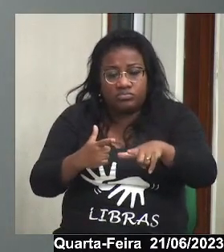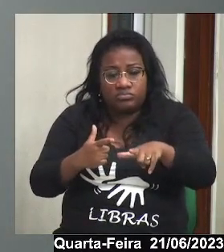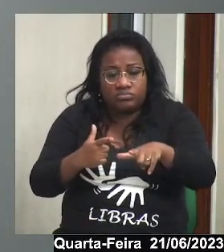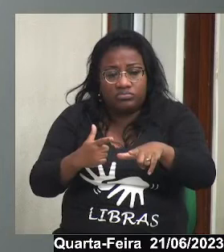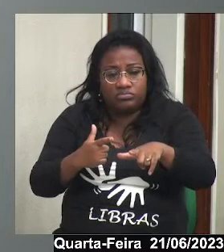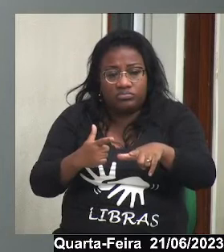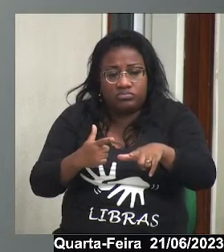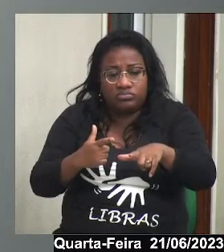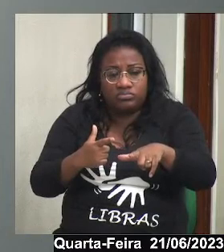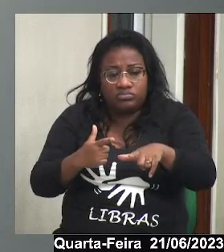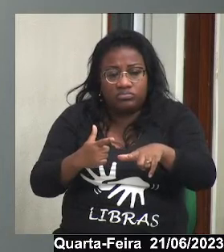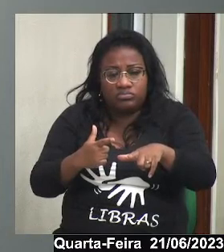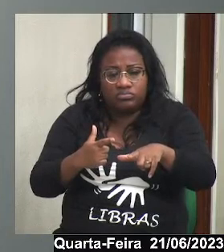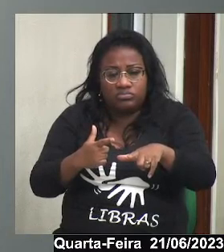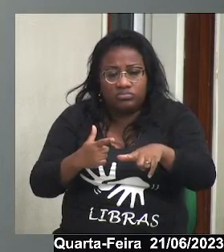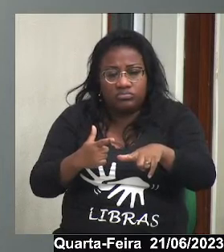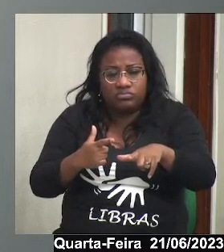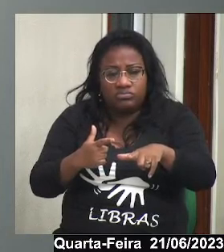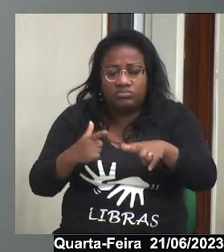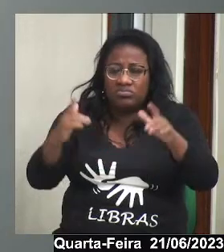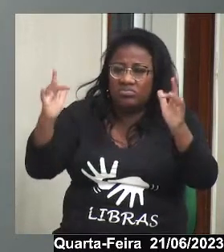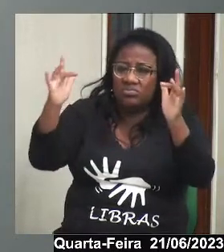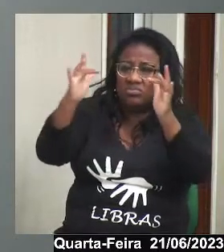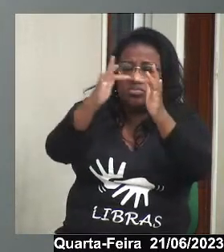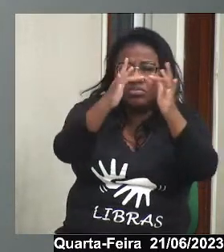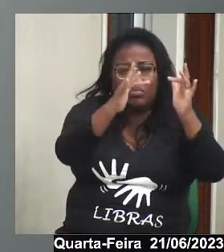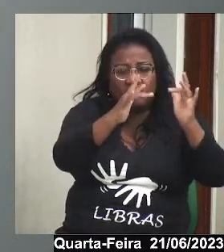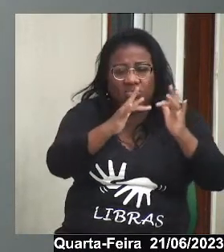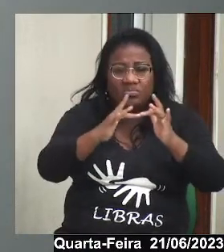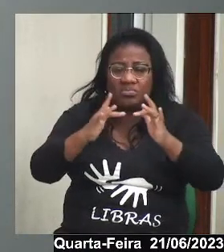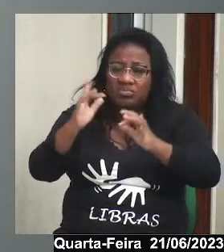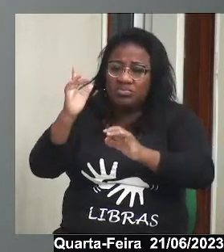infraestrutura, de ligação de pontos de energia,